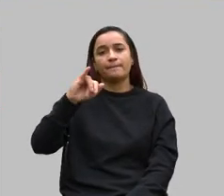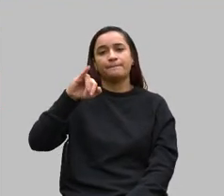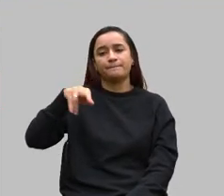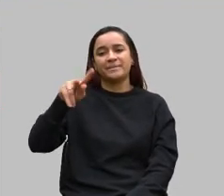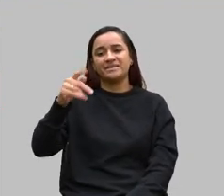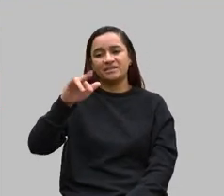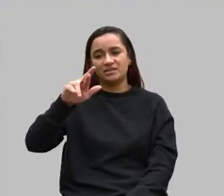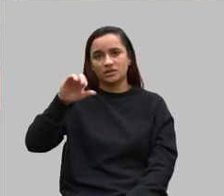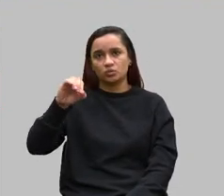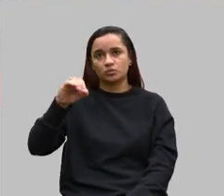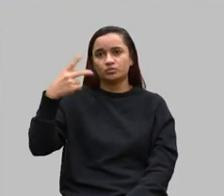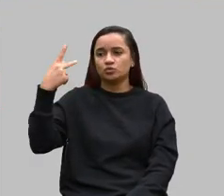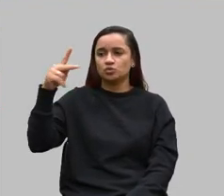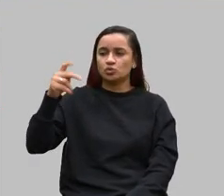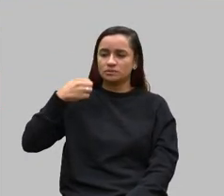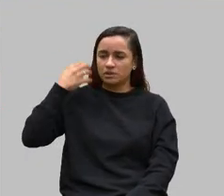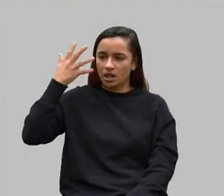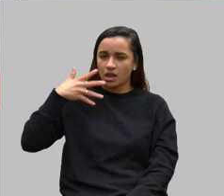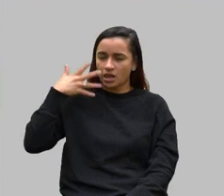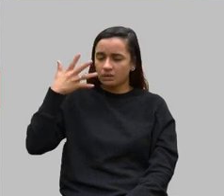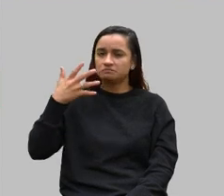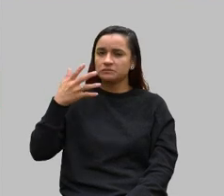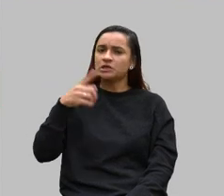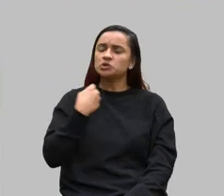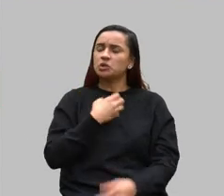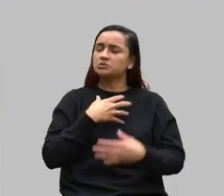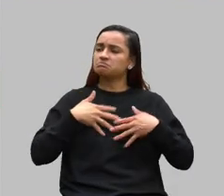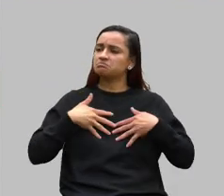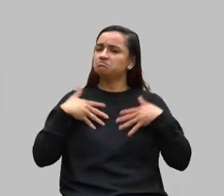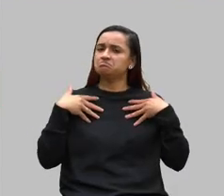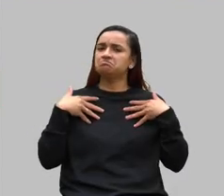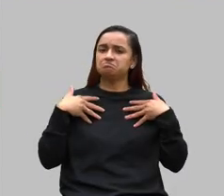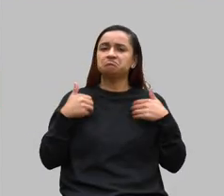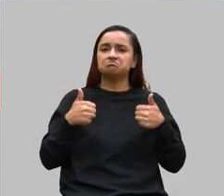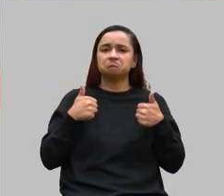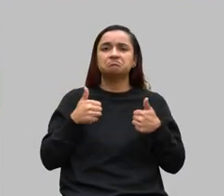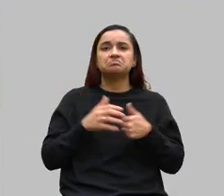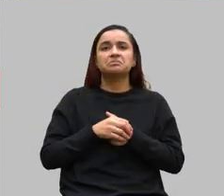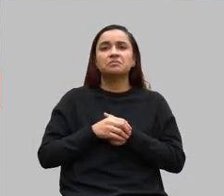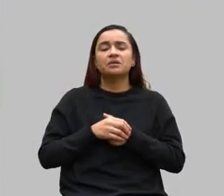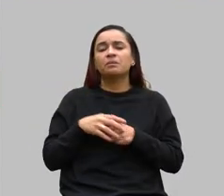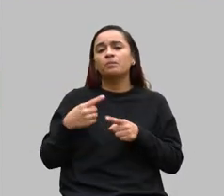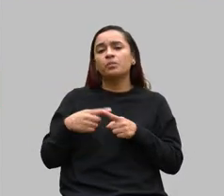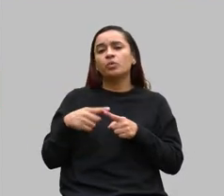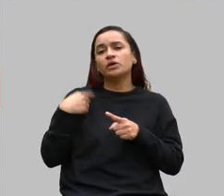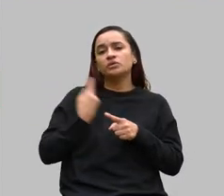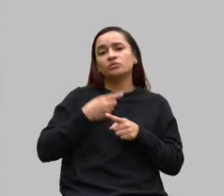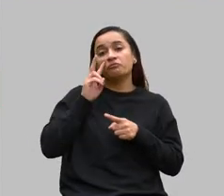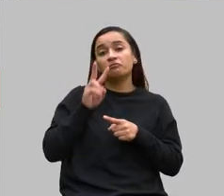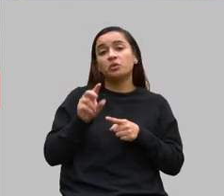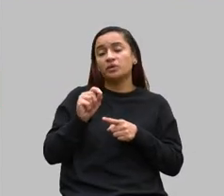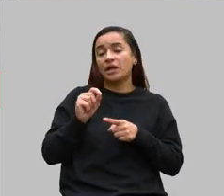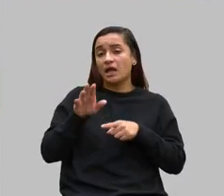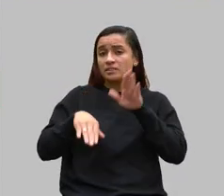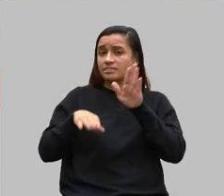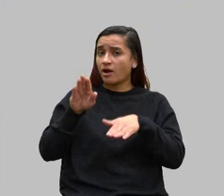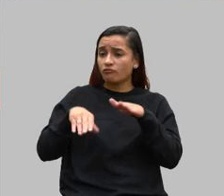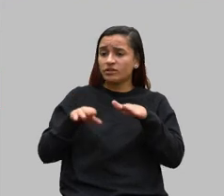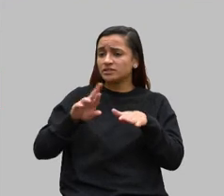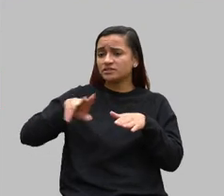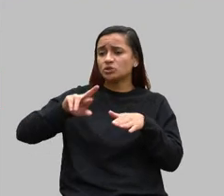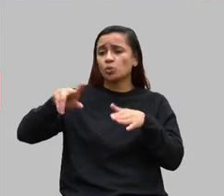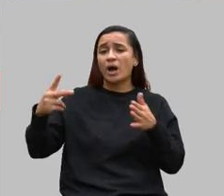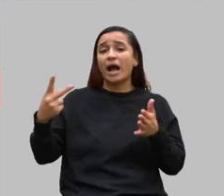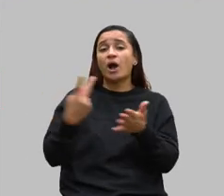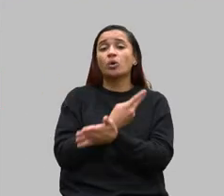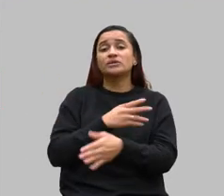iniciais nós ficamos satisfeitos de ver que talvez não aconteçam mais tantas